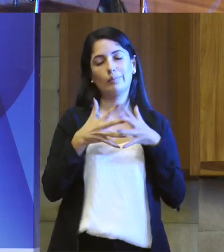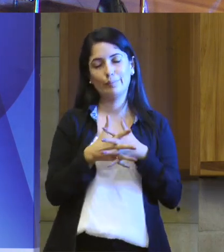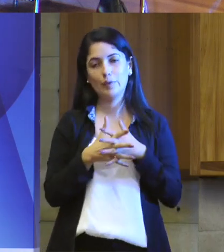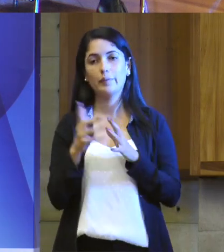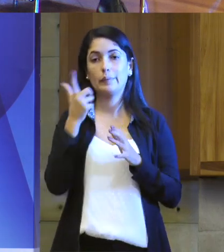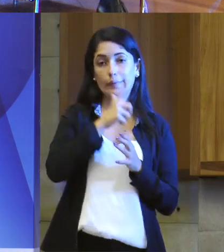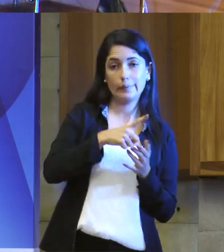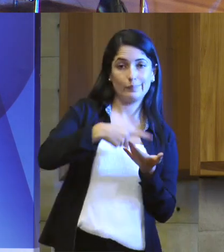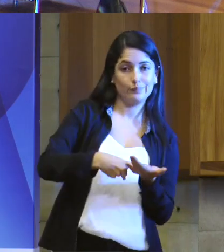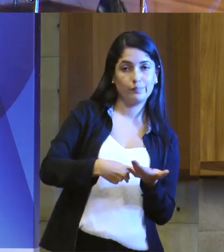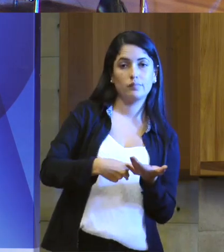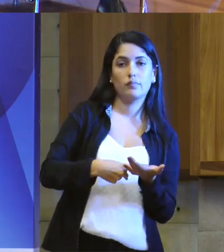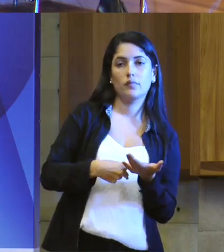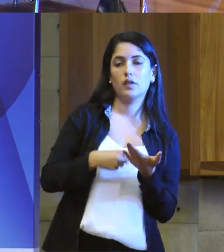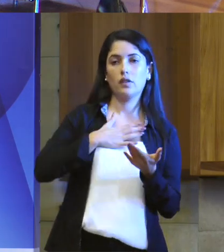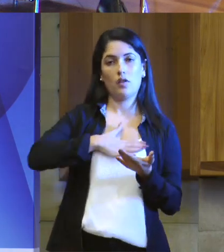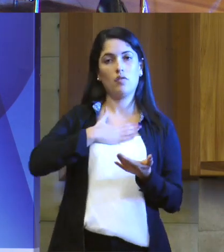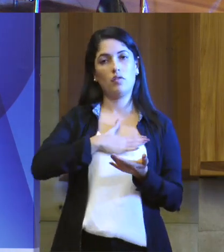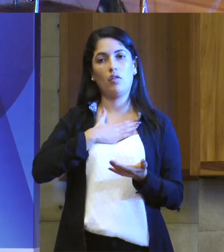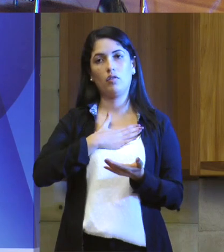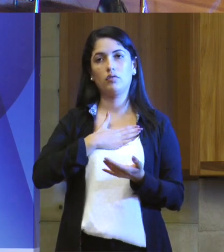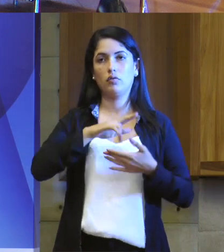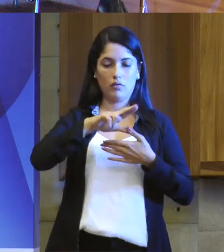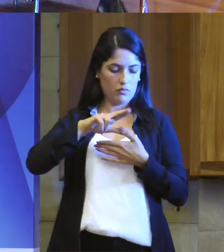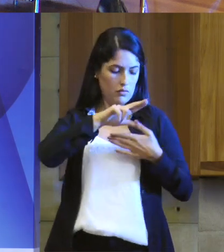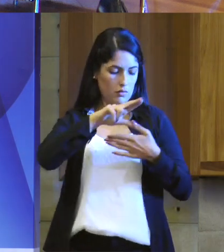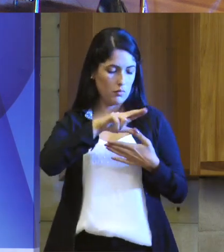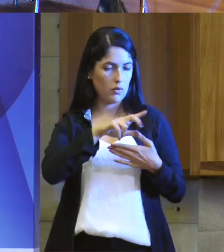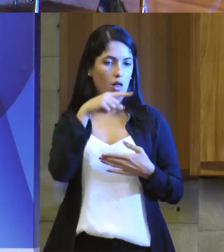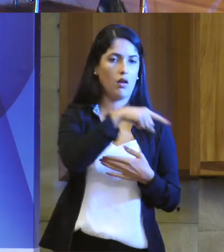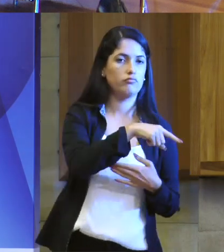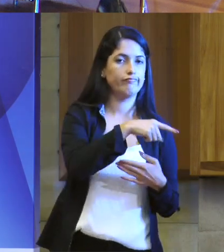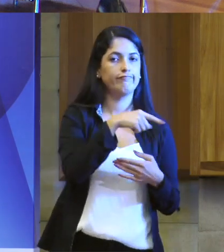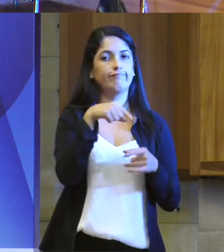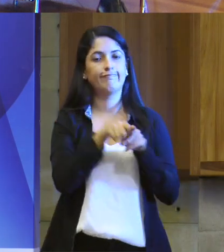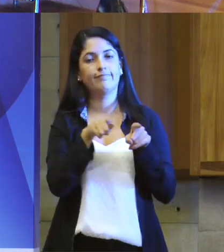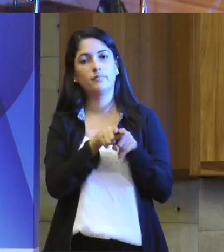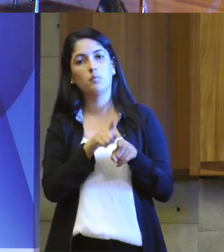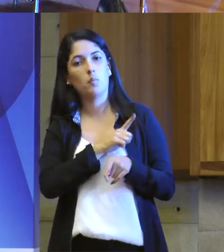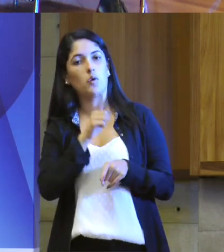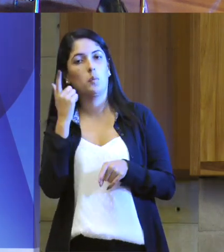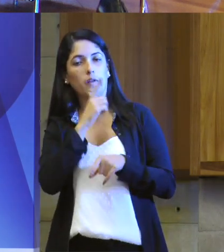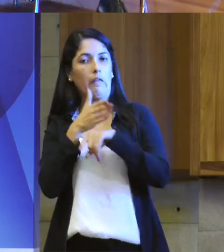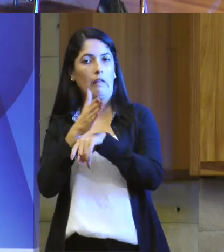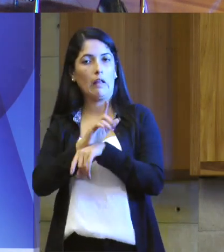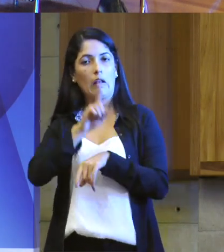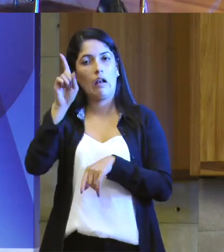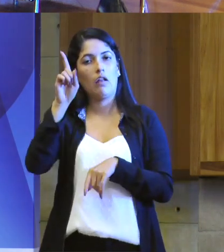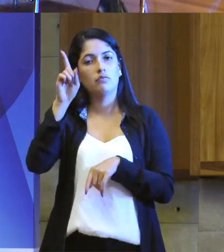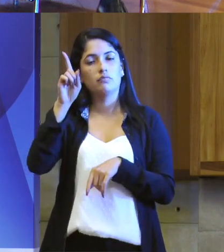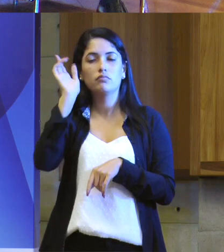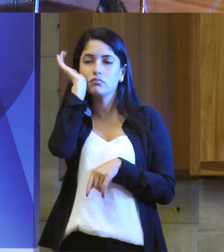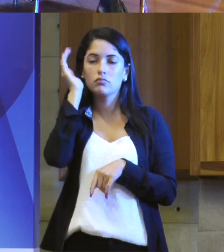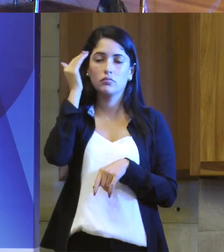nesse acordo que seja satisfatório para os países do mercosul em termos de acesso ao mercado é coreano para os nossos produtos